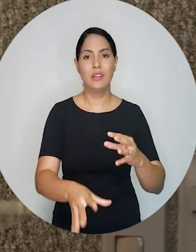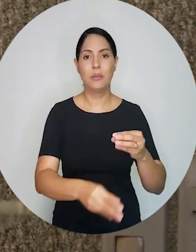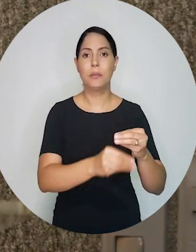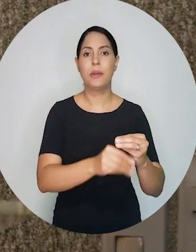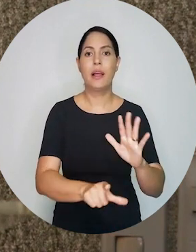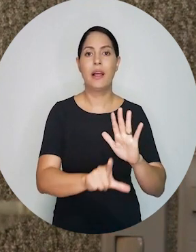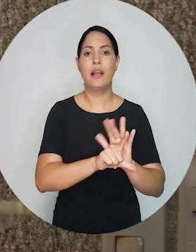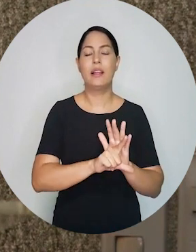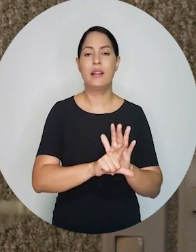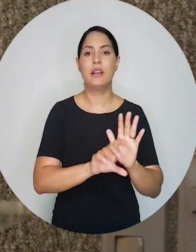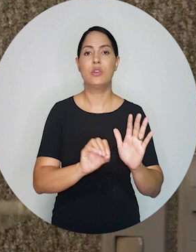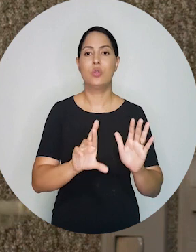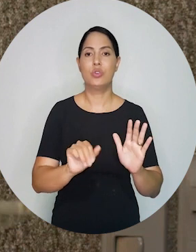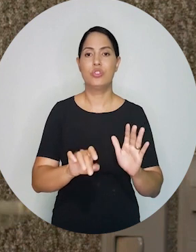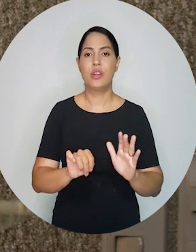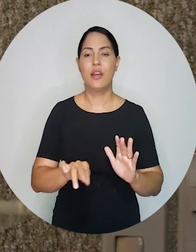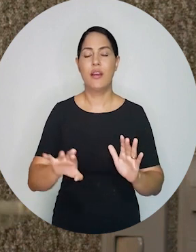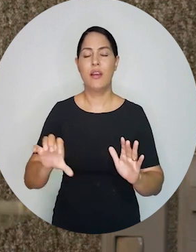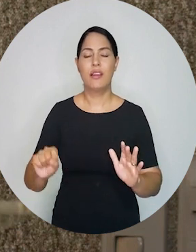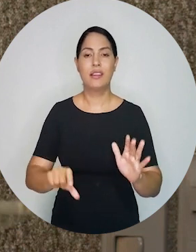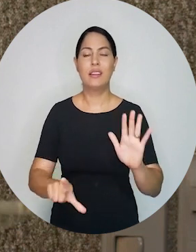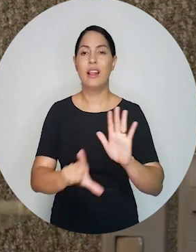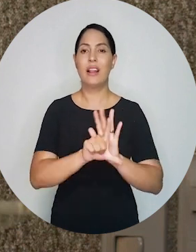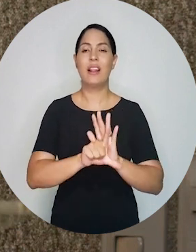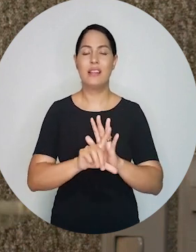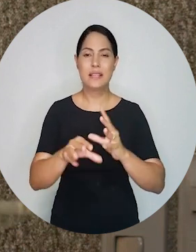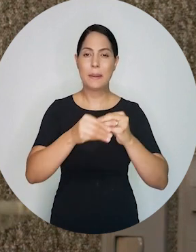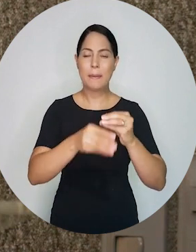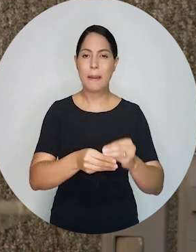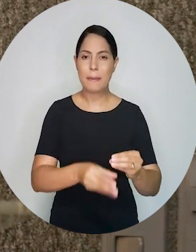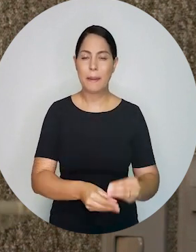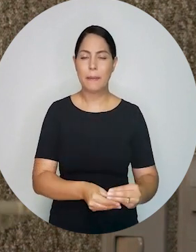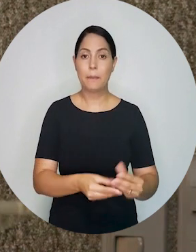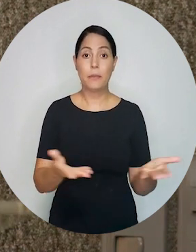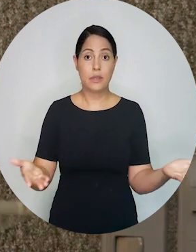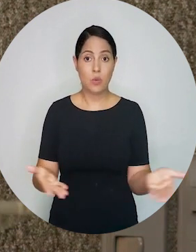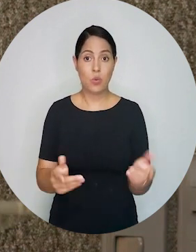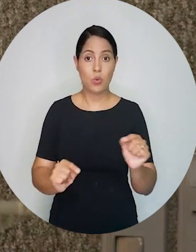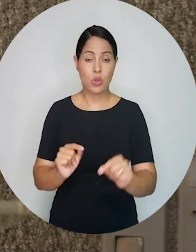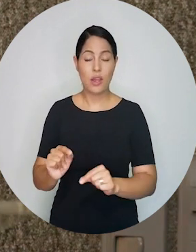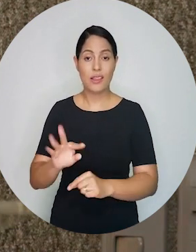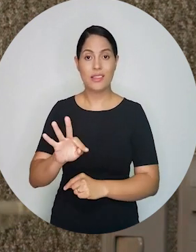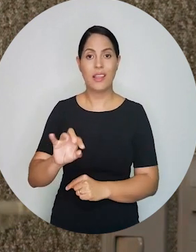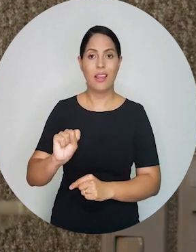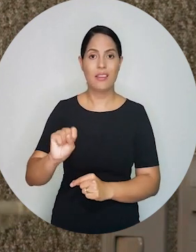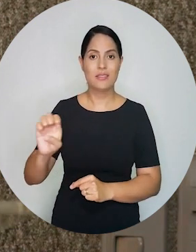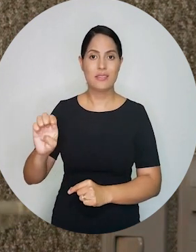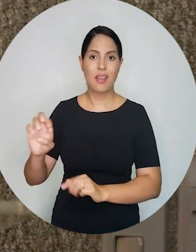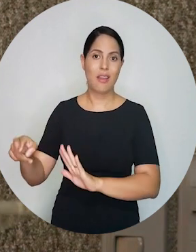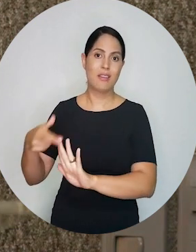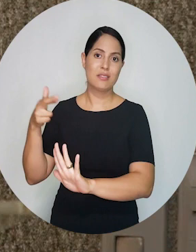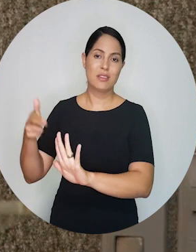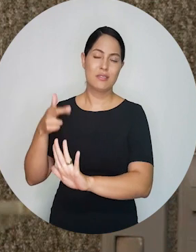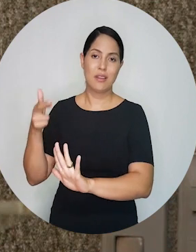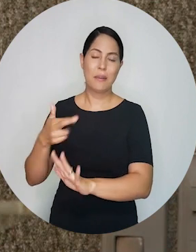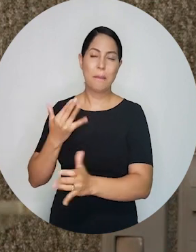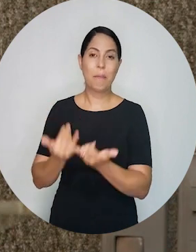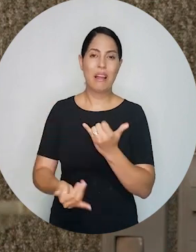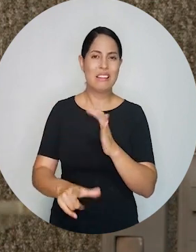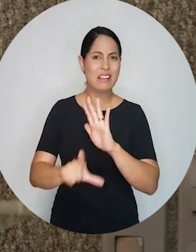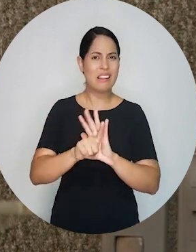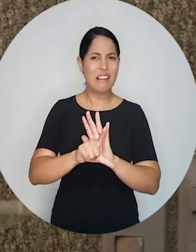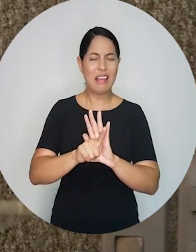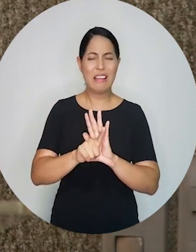reinventando em leis complementares, em leis ordinárias. E, por fim, hoje nós